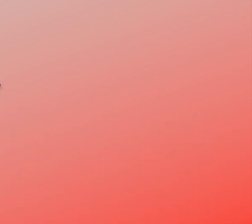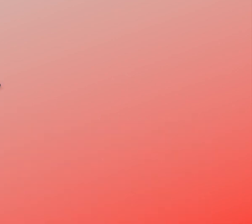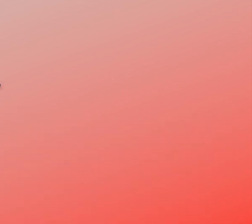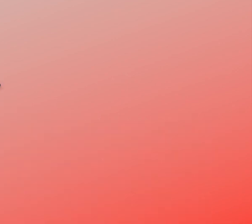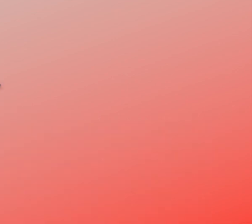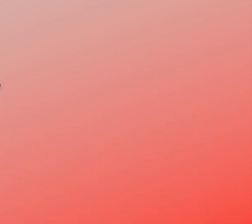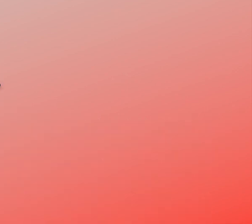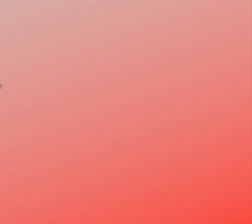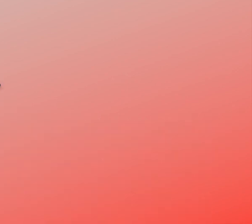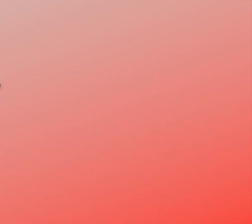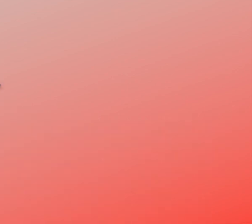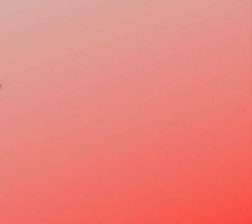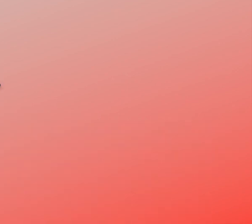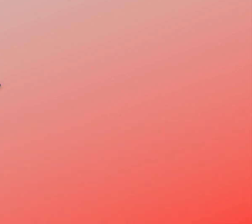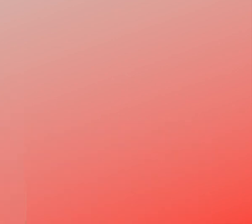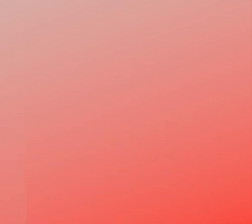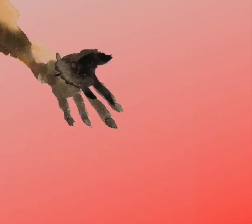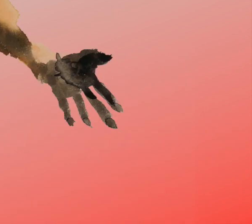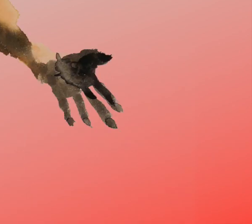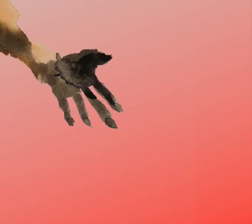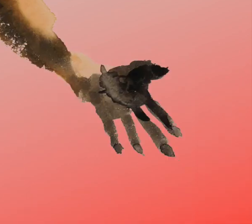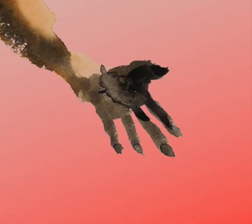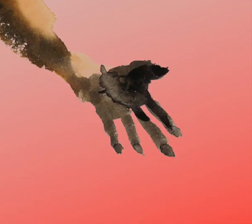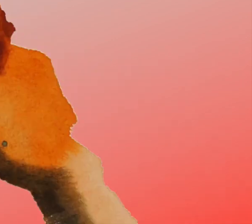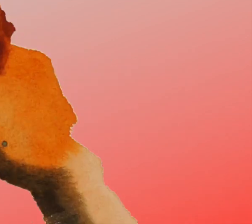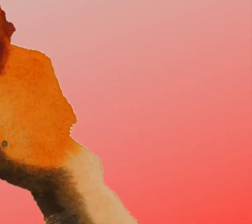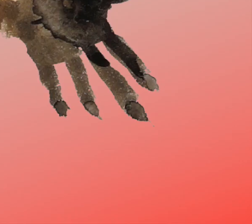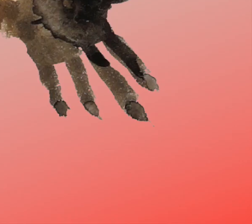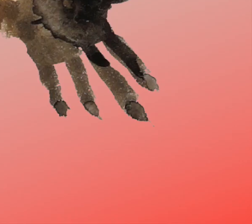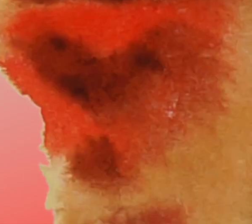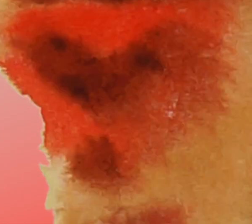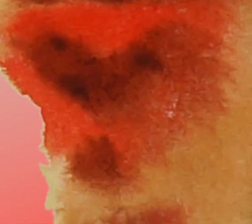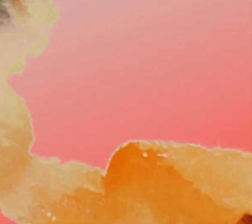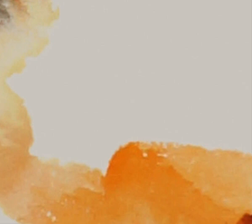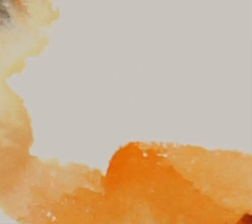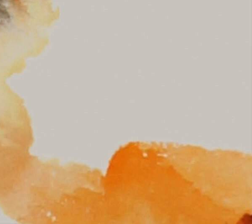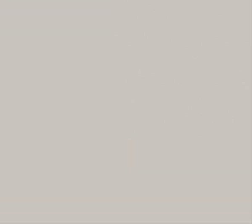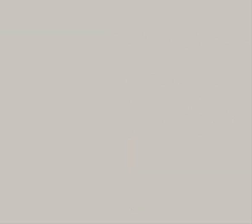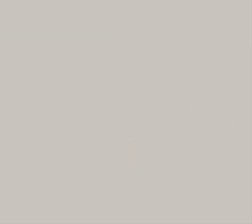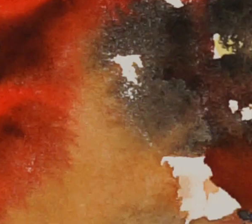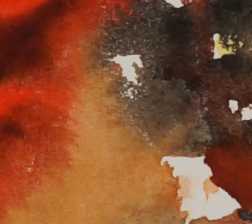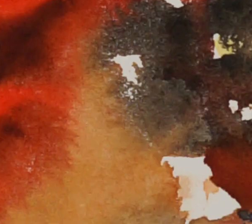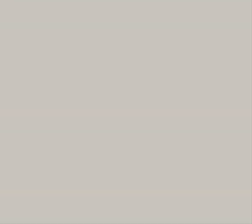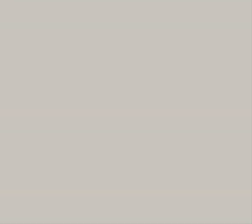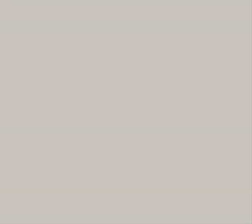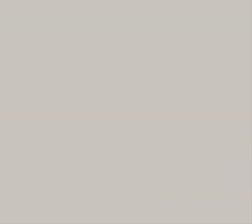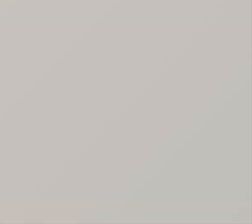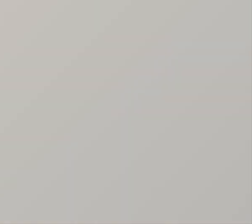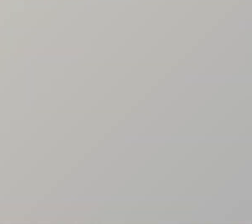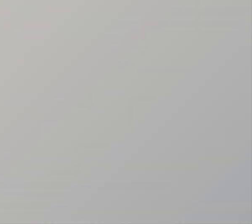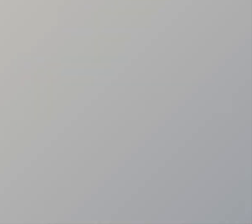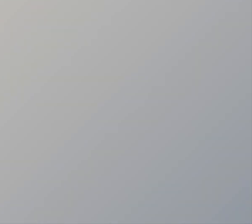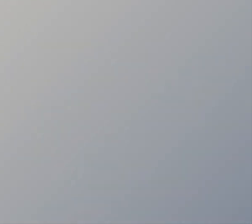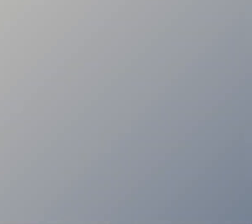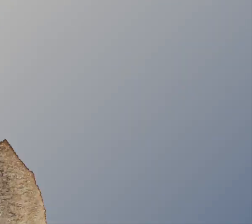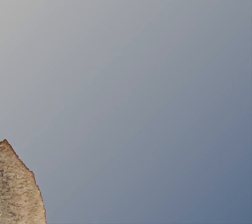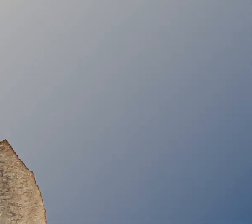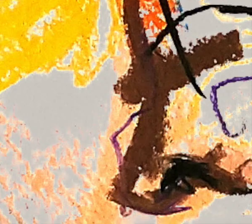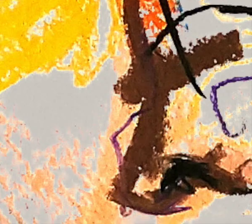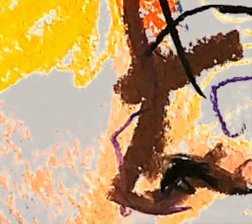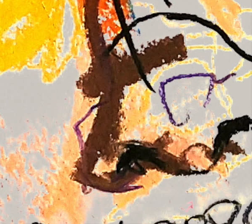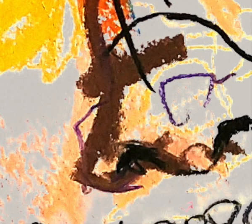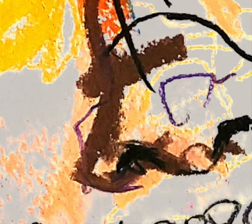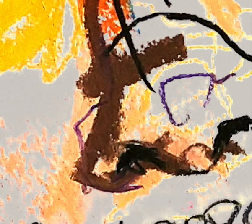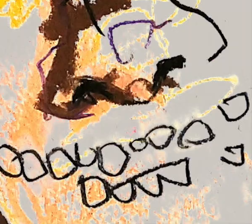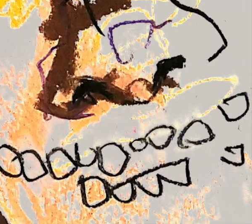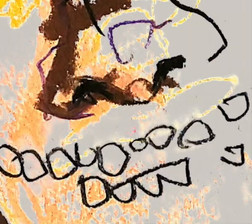Cor, cor, cor, cor, corpo, futuro, futuro, cor, cor, cor, cor, cor. O espetáculo vai